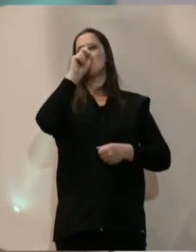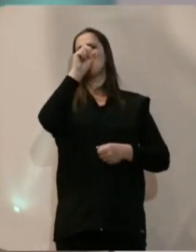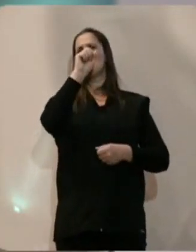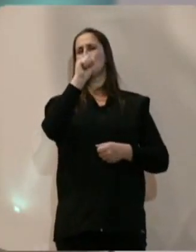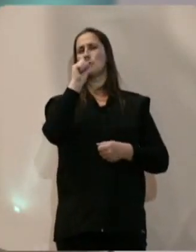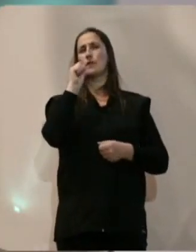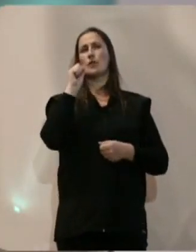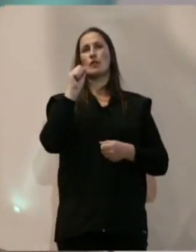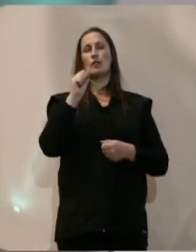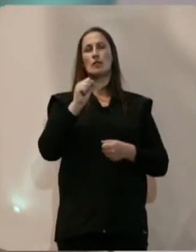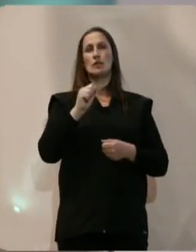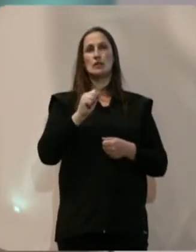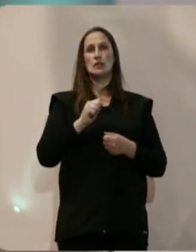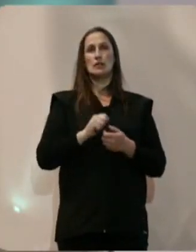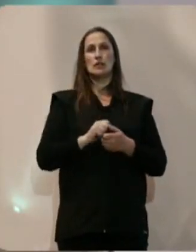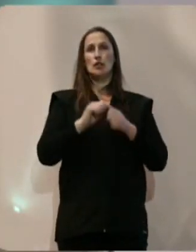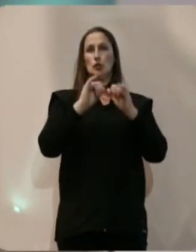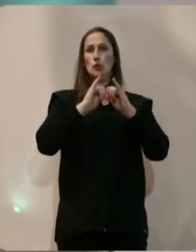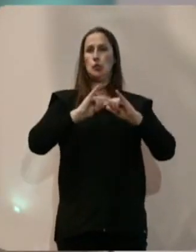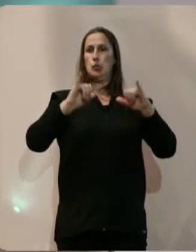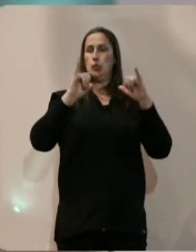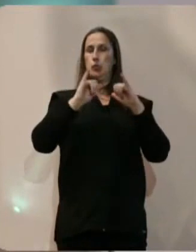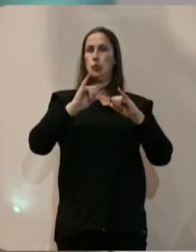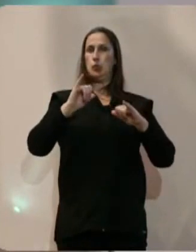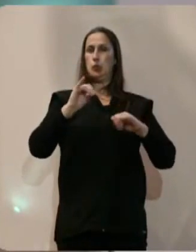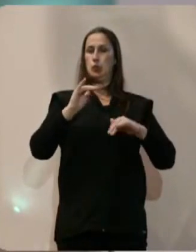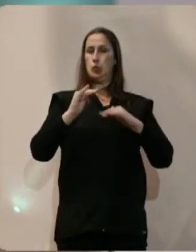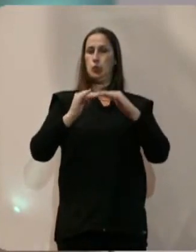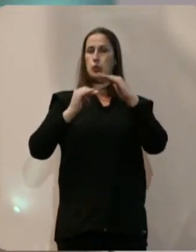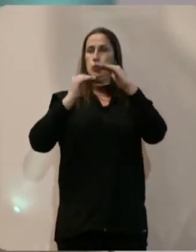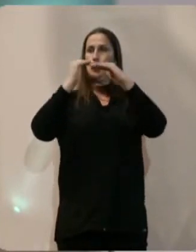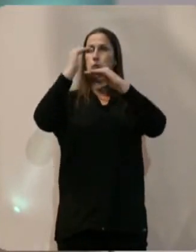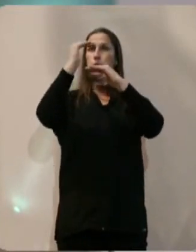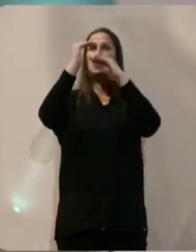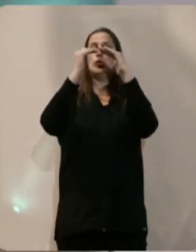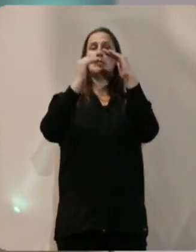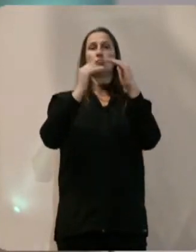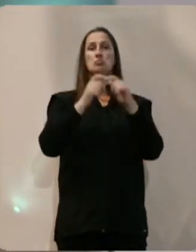que fazia prenúncios de crescimento,